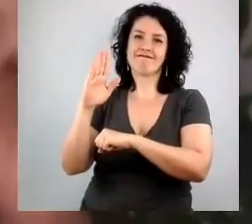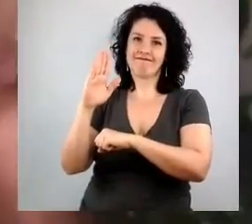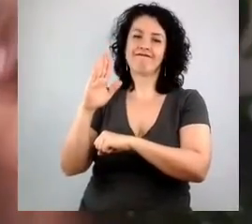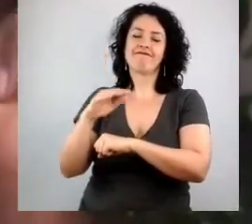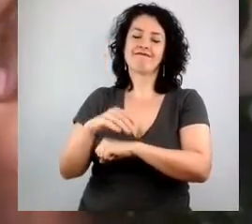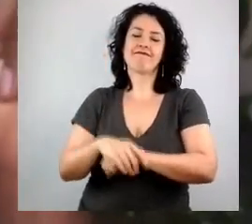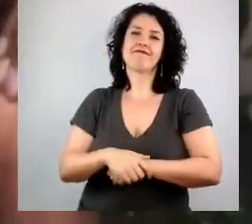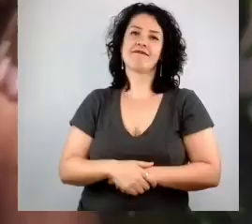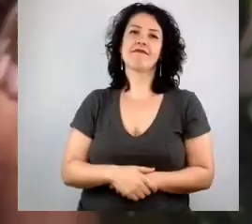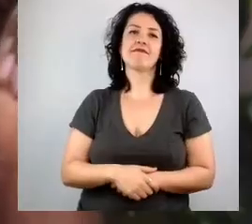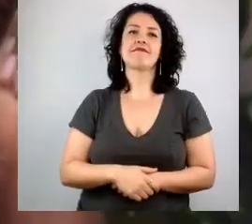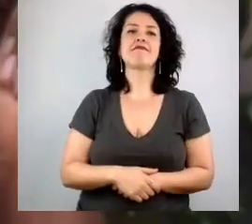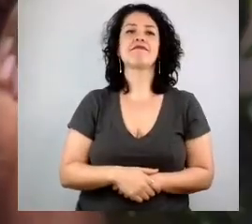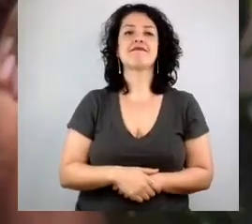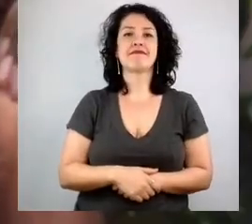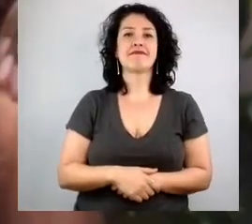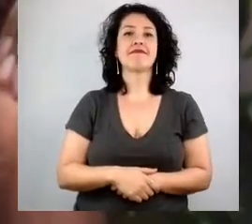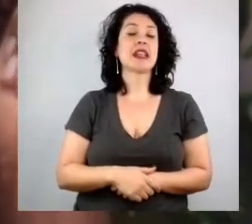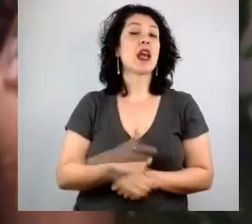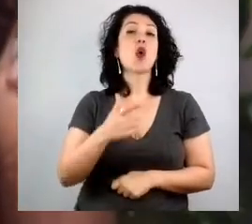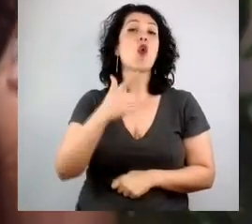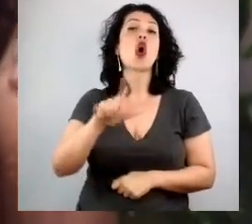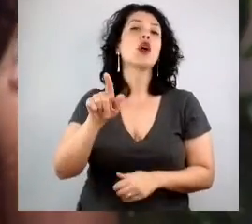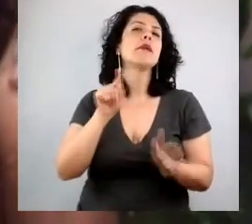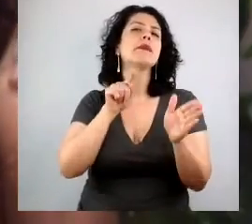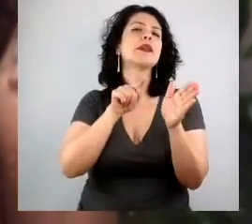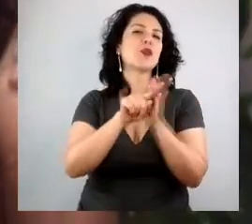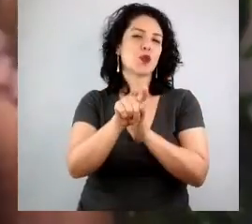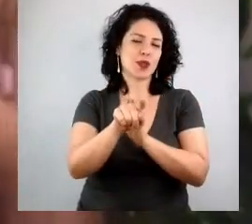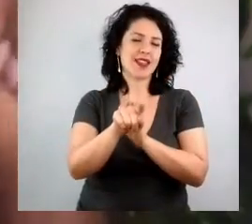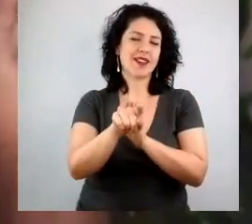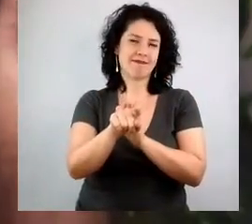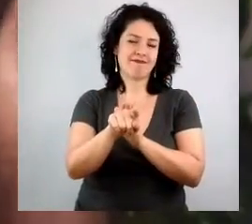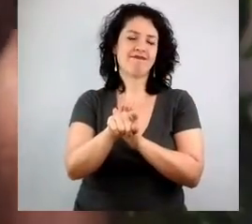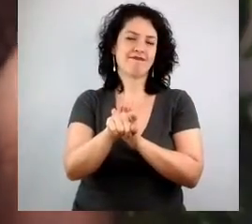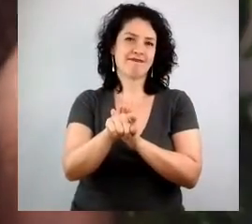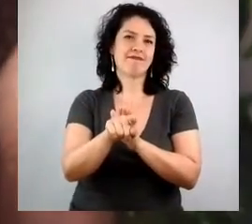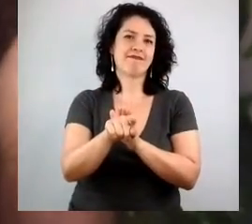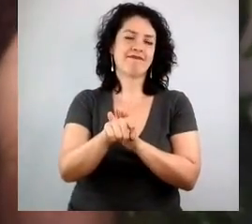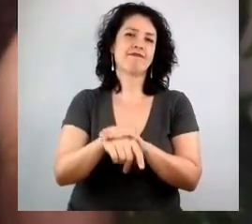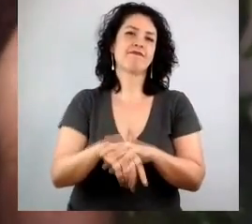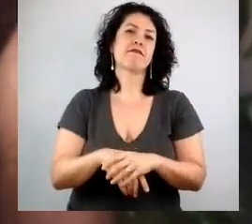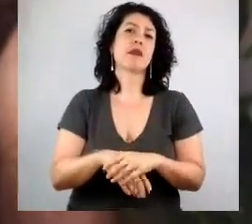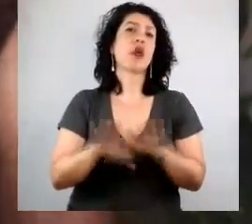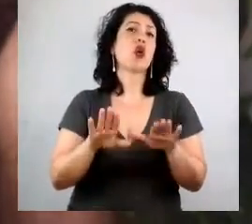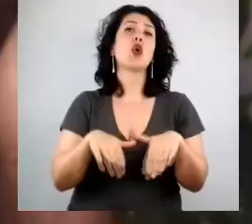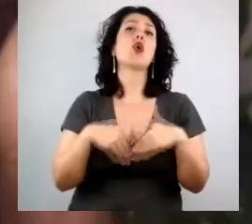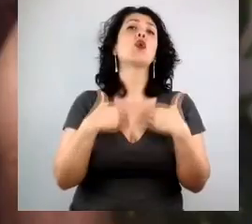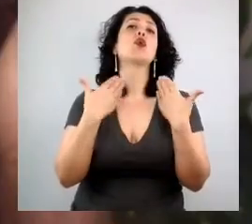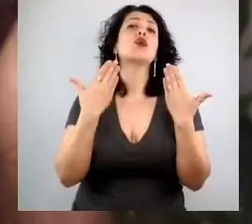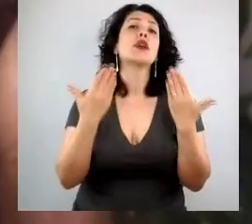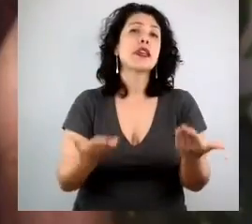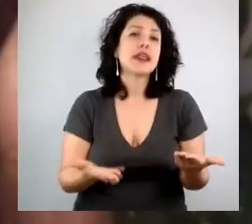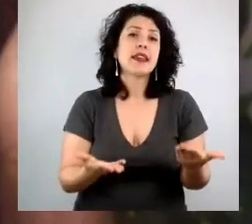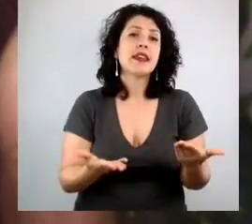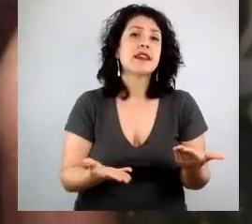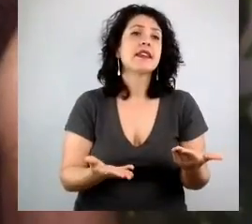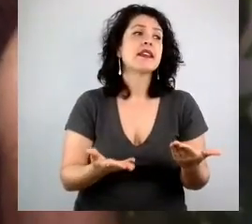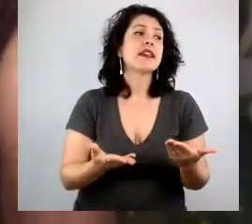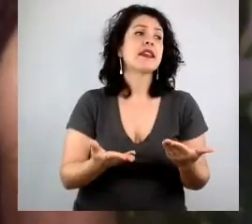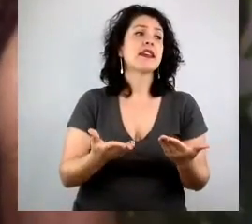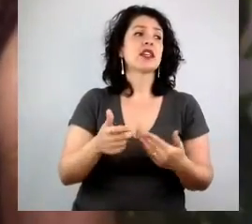Quero fazer uma outra pergunta. O que é genocídio?